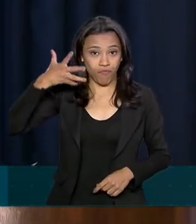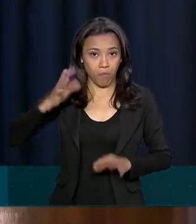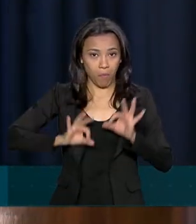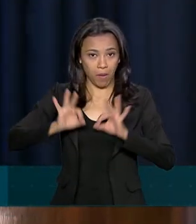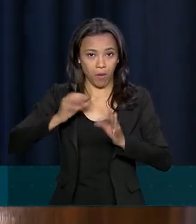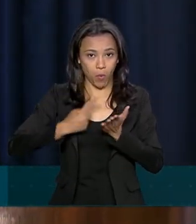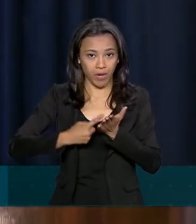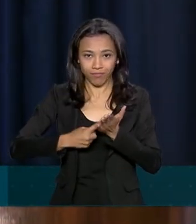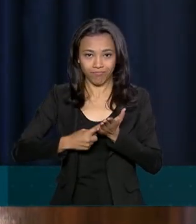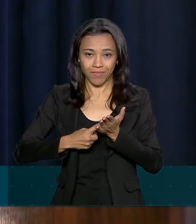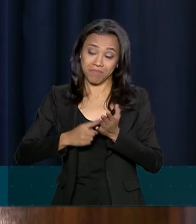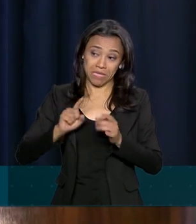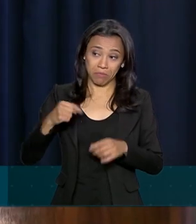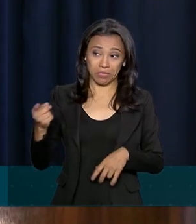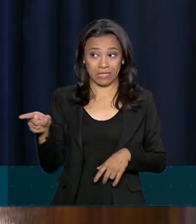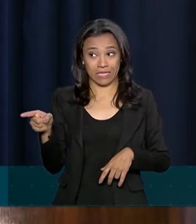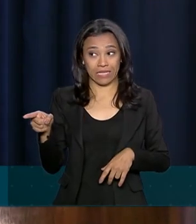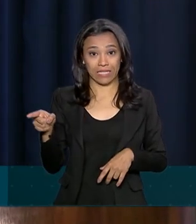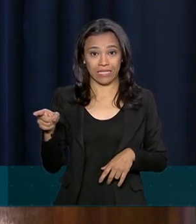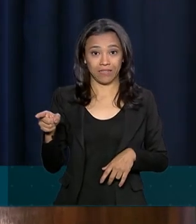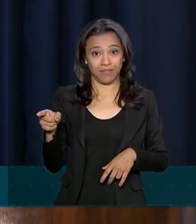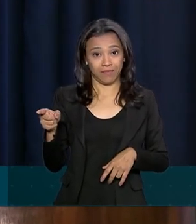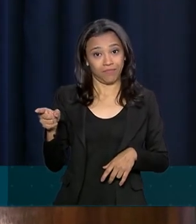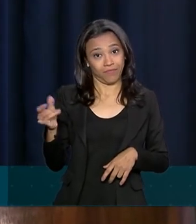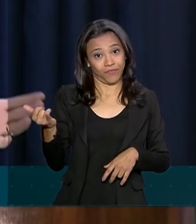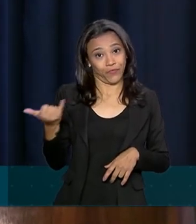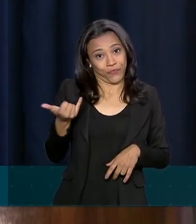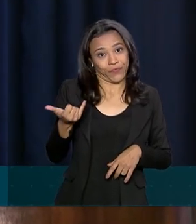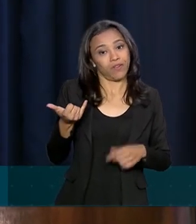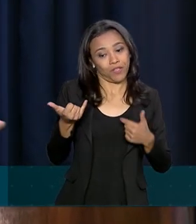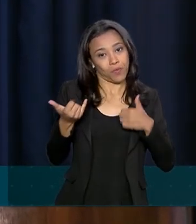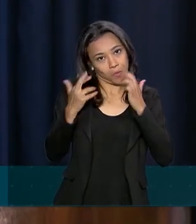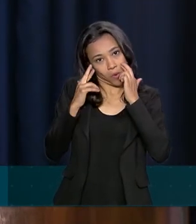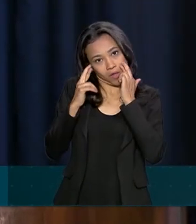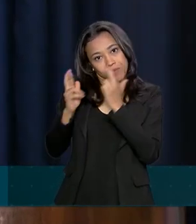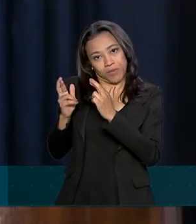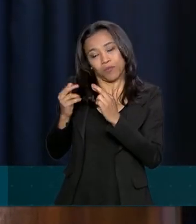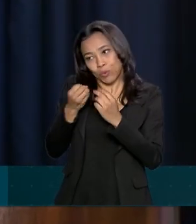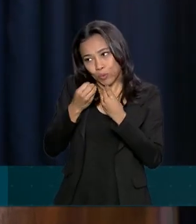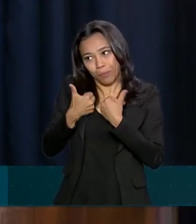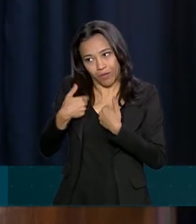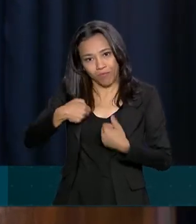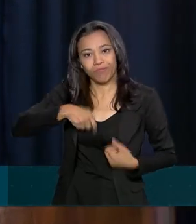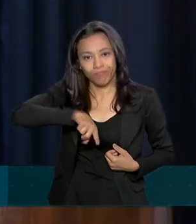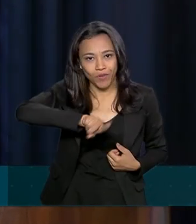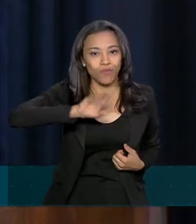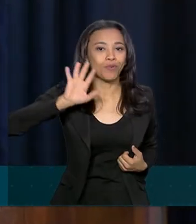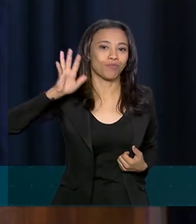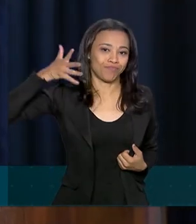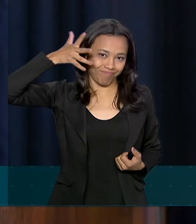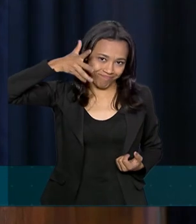depois do general Heleno, né, e eu como capitão e obediente, ele general, está mantido a nominata anterior.